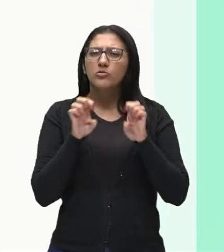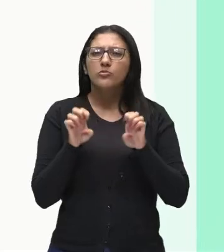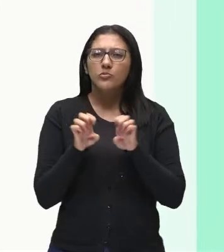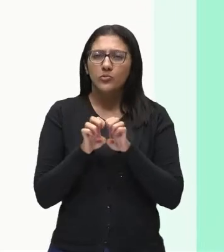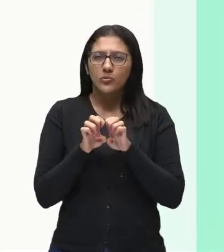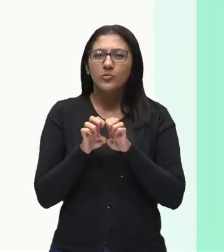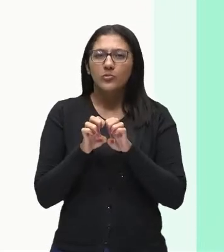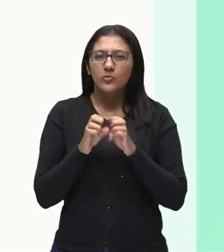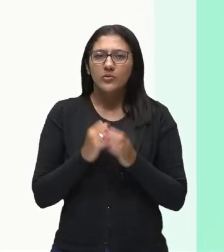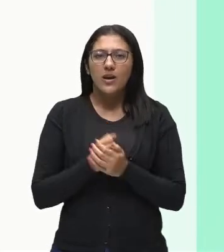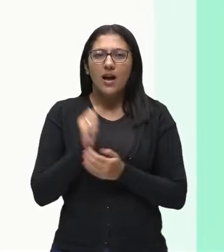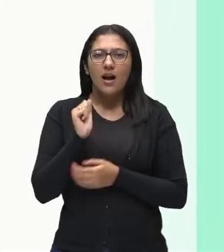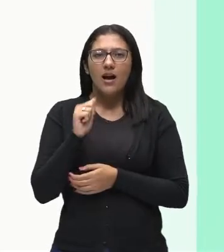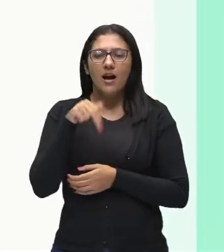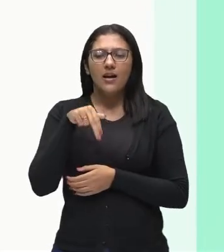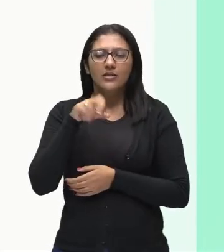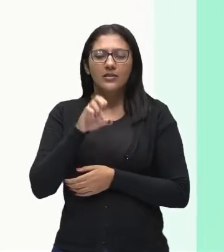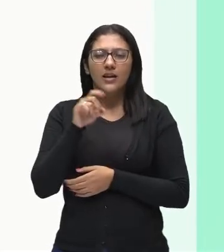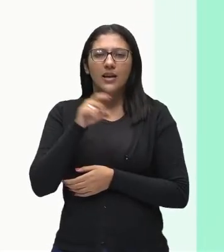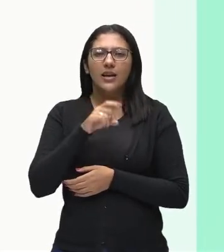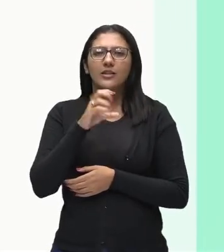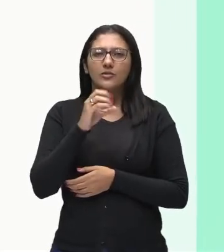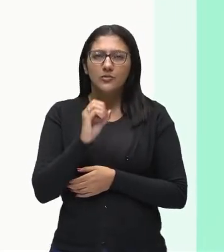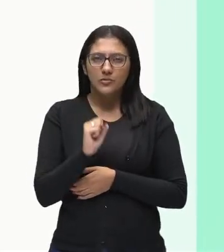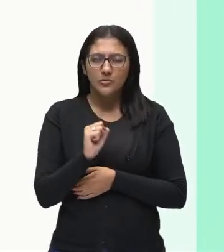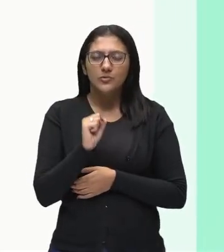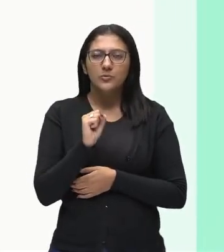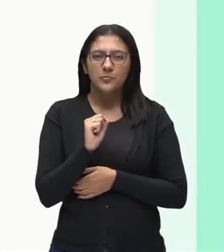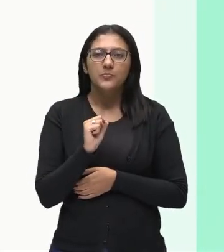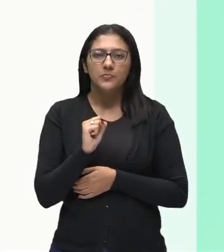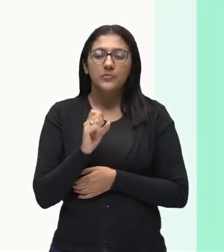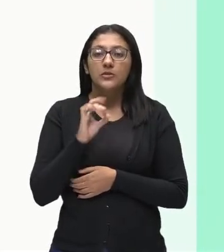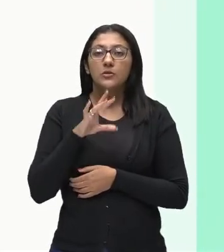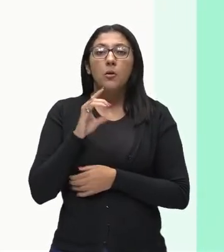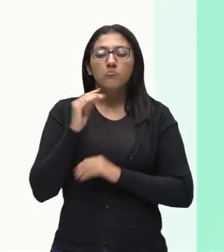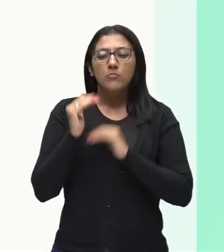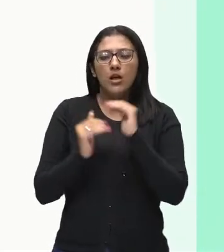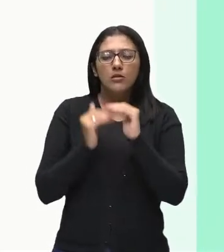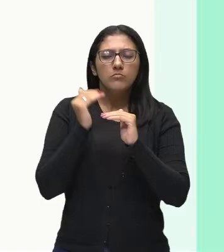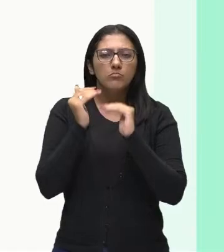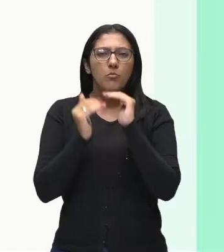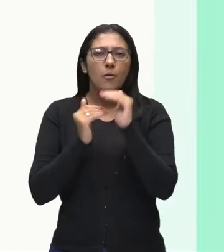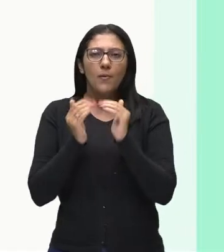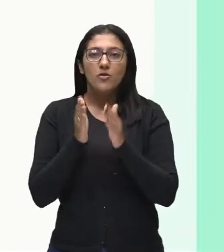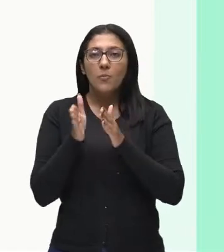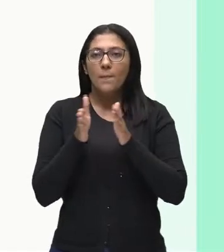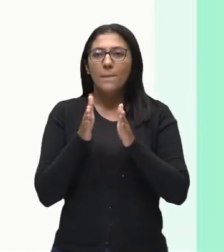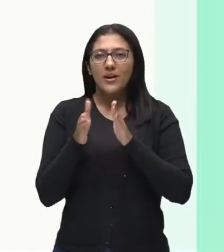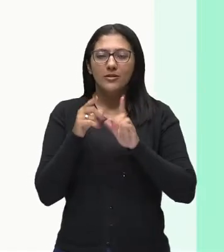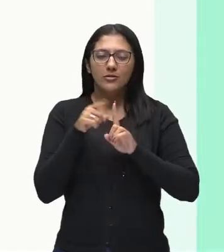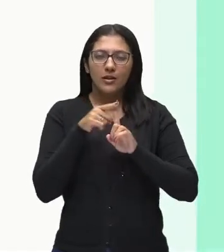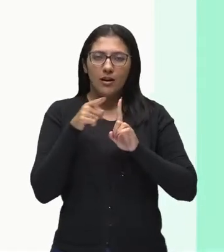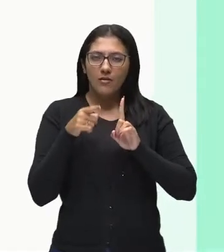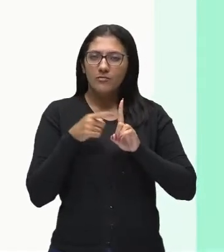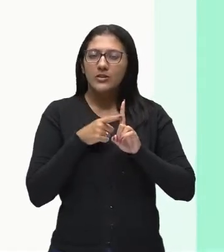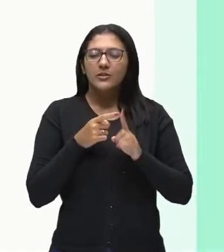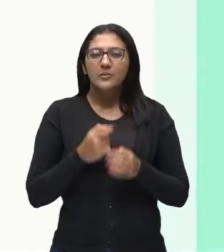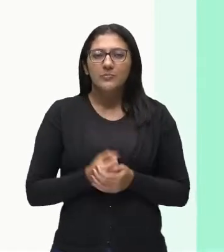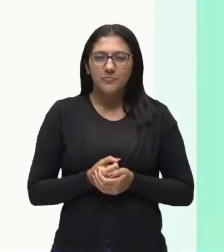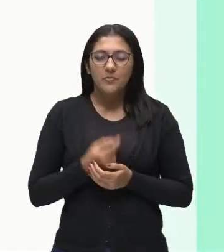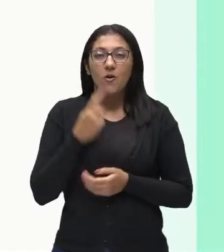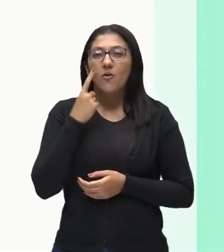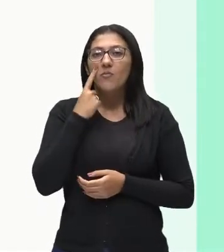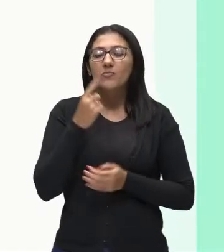de anexos embrionários. Elas só vão se desenvolver no período da gravidez. Vamos dar uma olhada quais